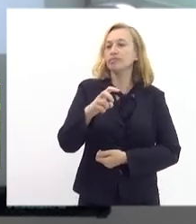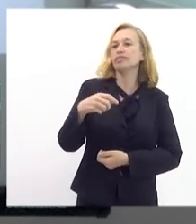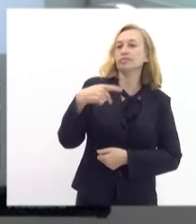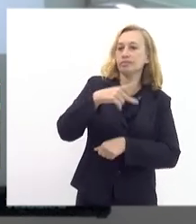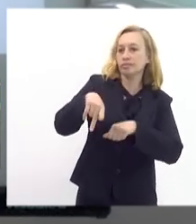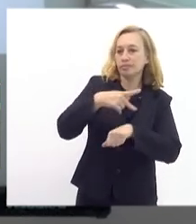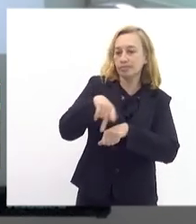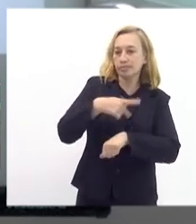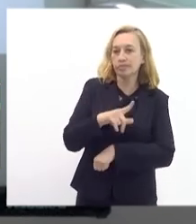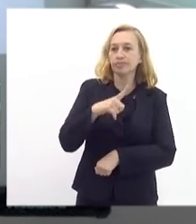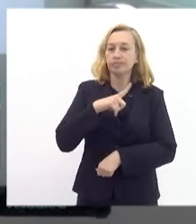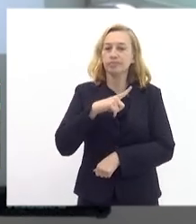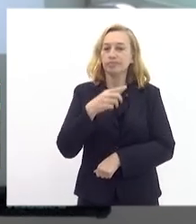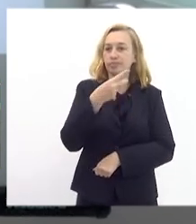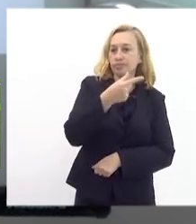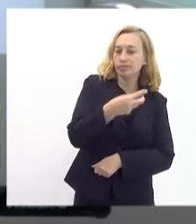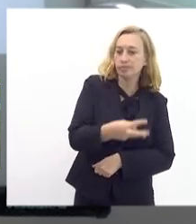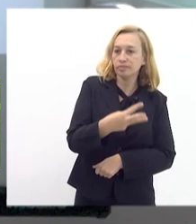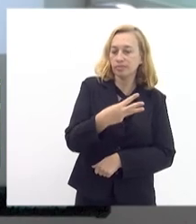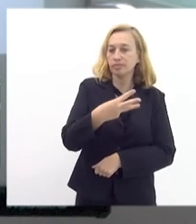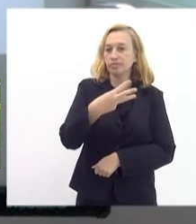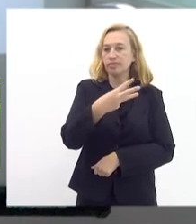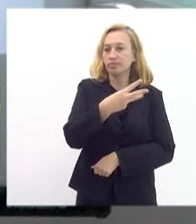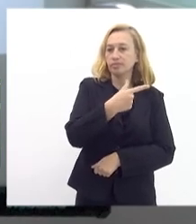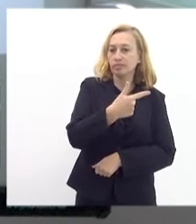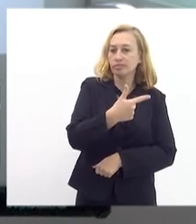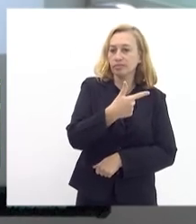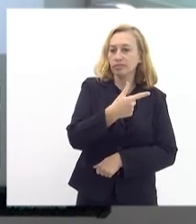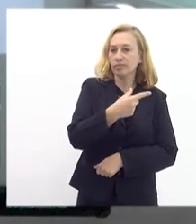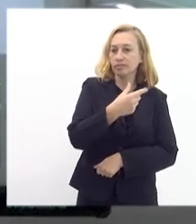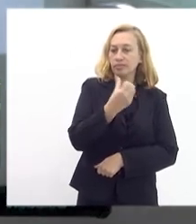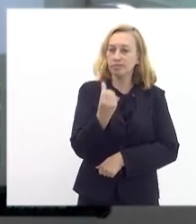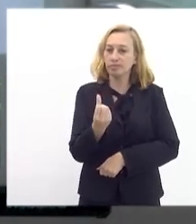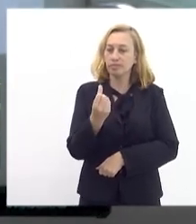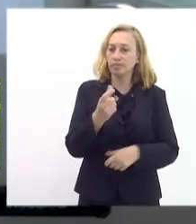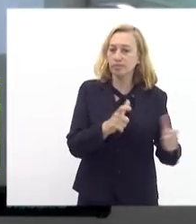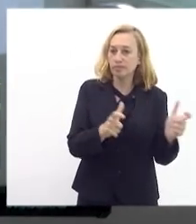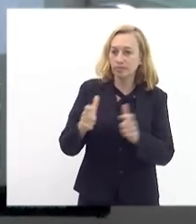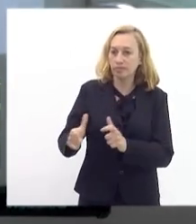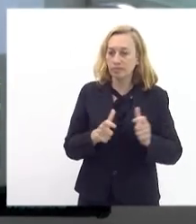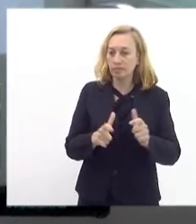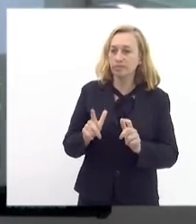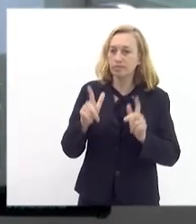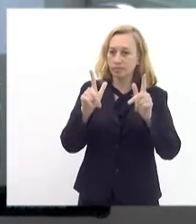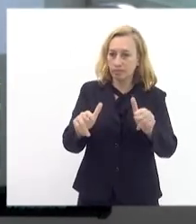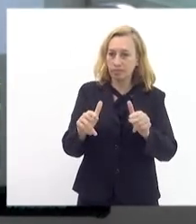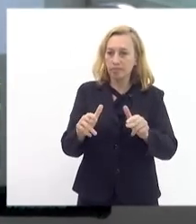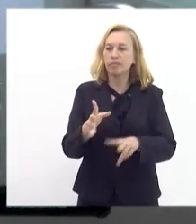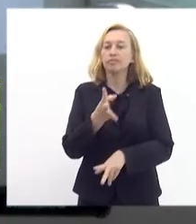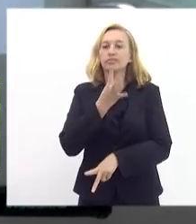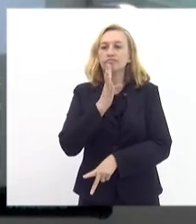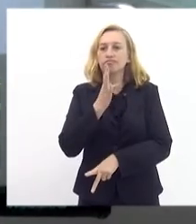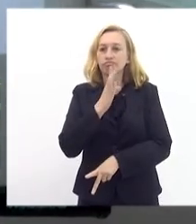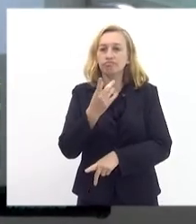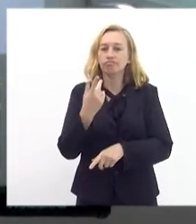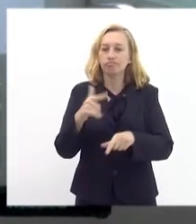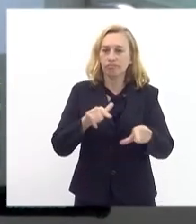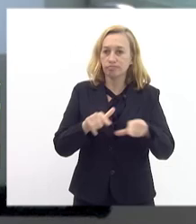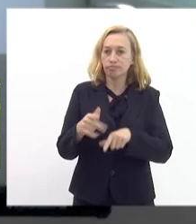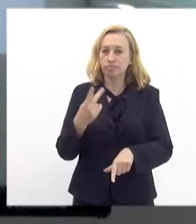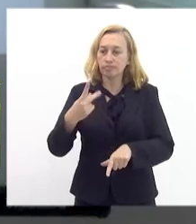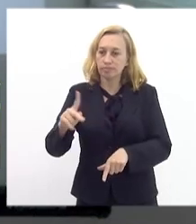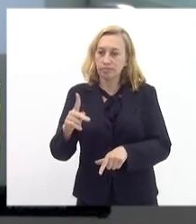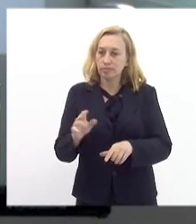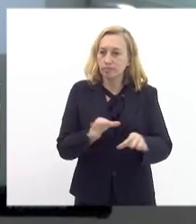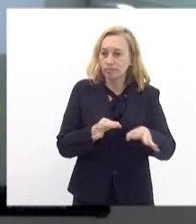temos 36 unidades semelhantes e isso que eu digo é a e é muito conhecida elas foram